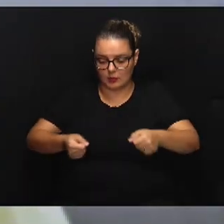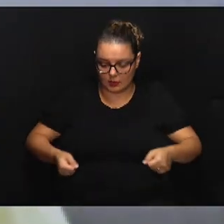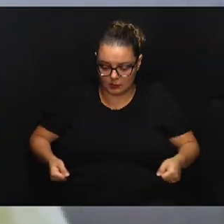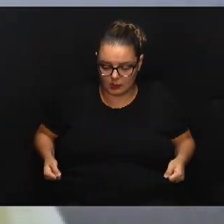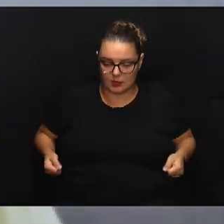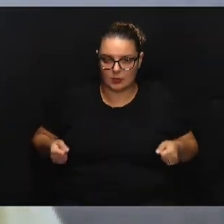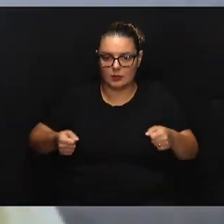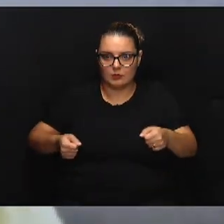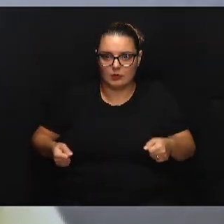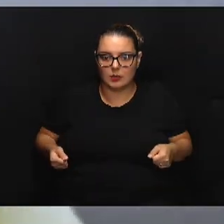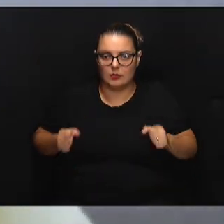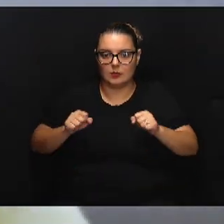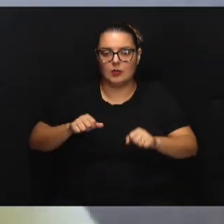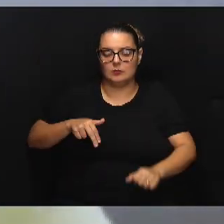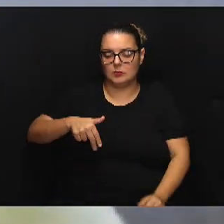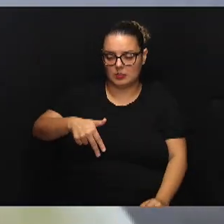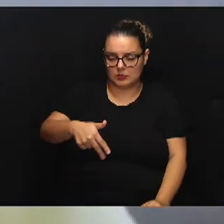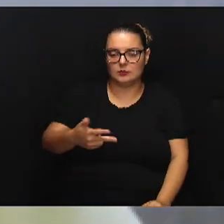poder andar. Então,